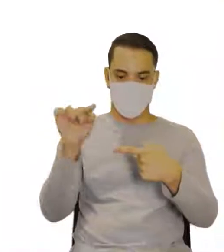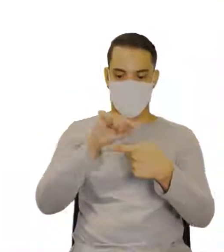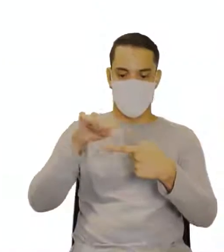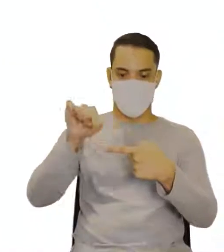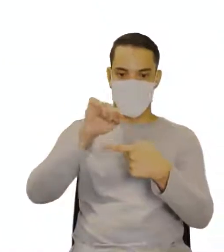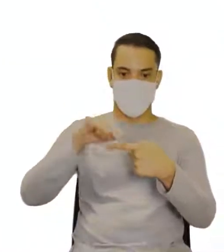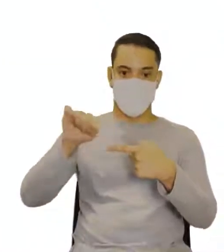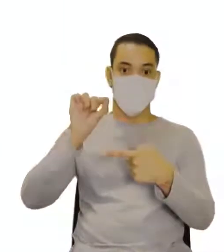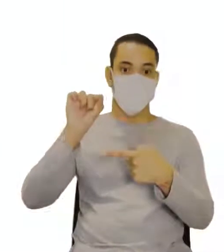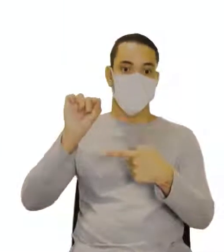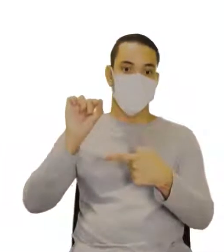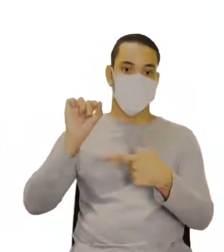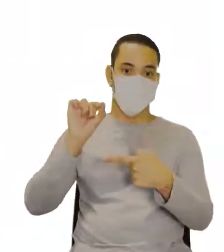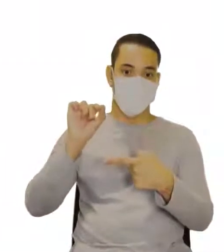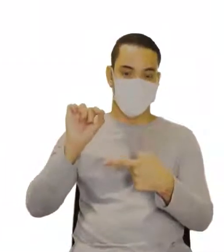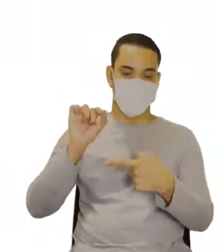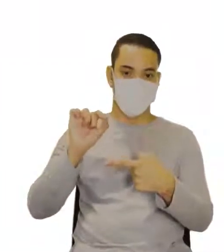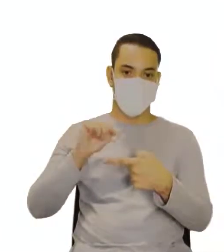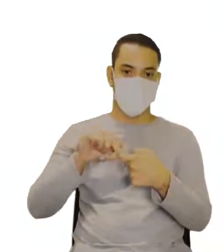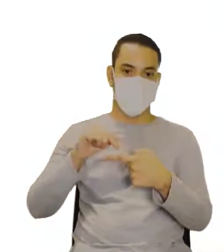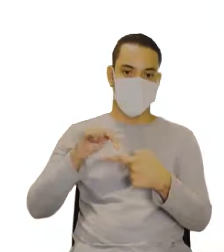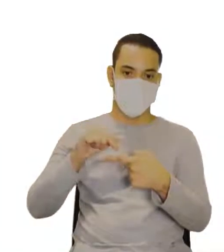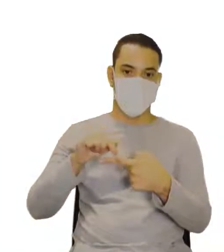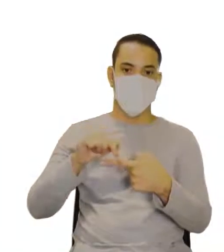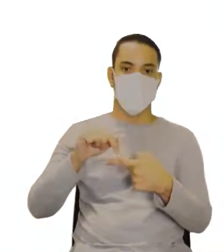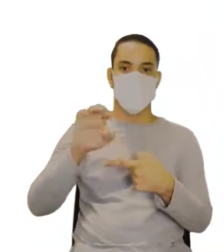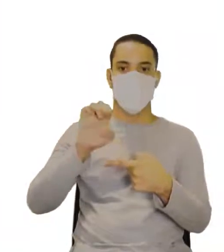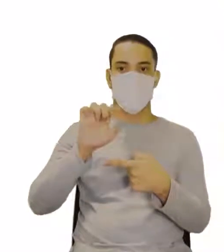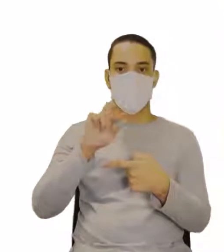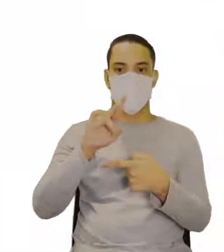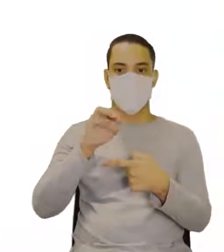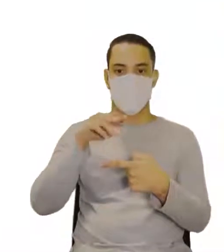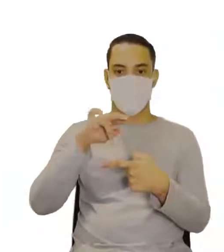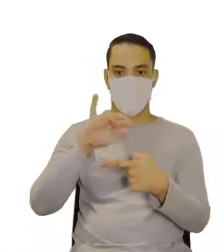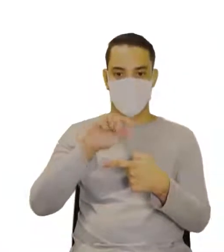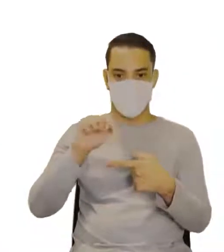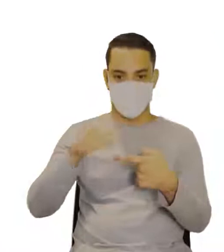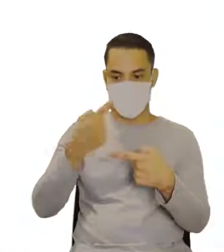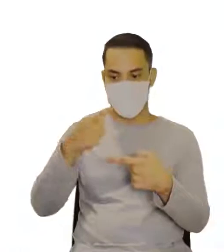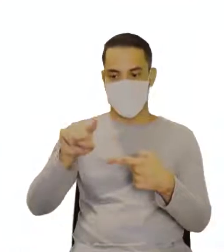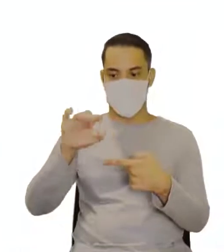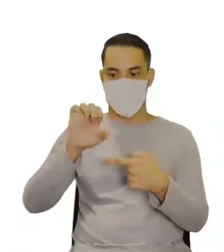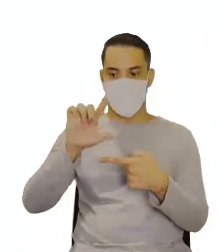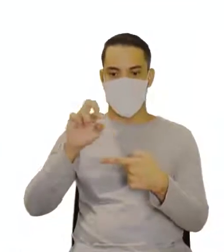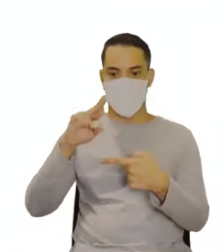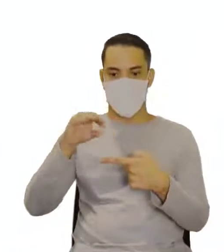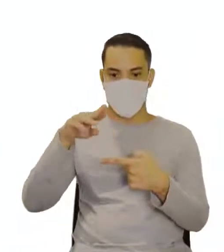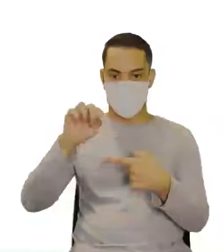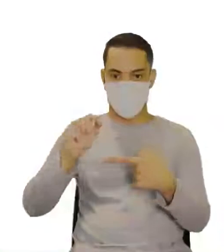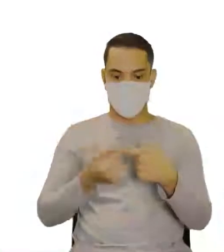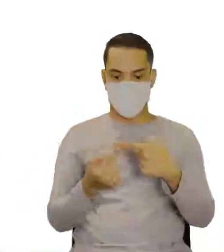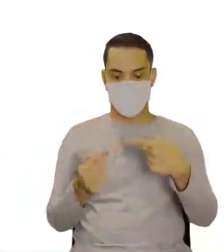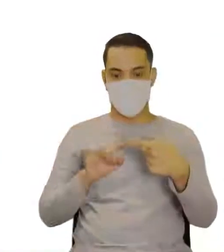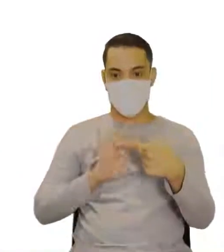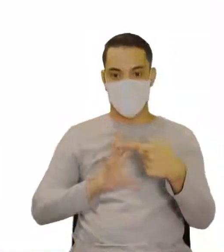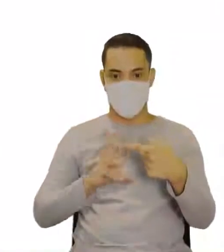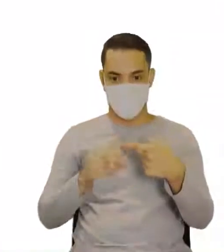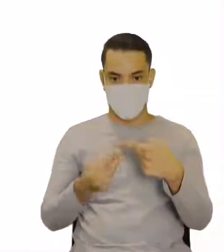somatório da eletromotriz menos a contra-eletromotriz dividido pelo somatório